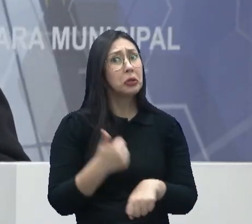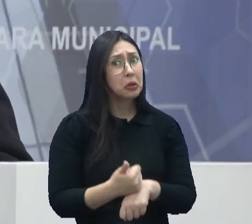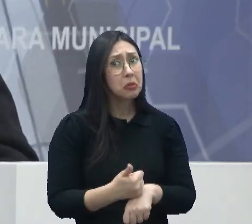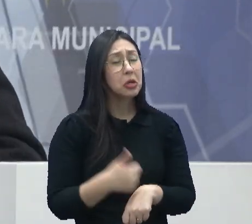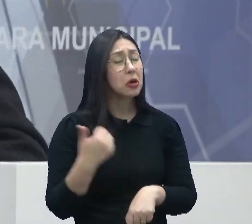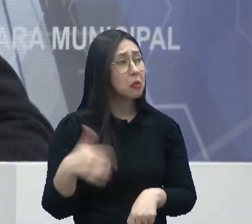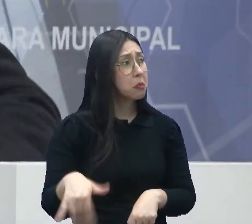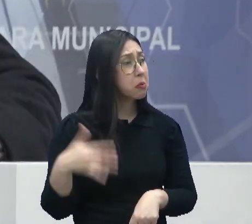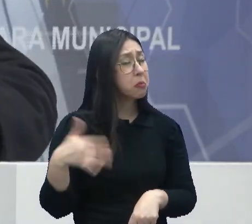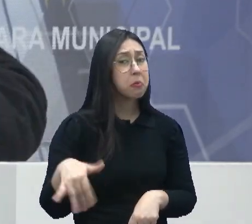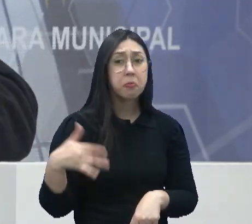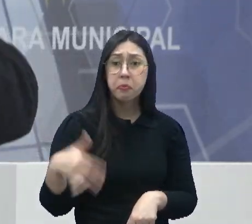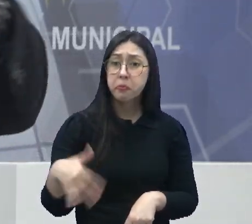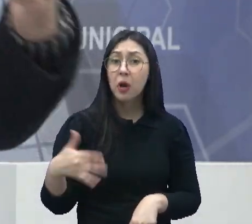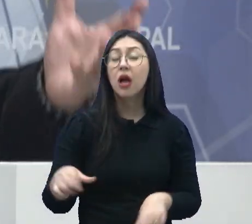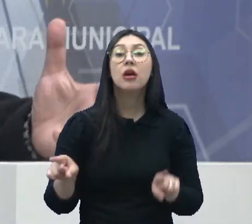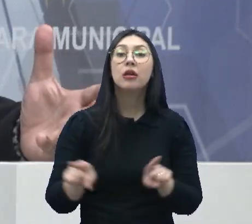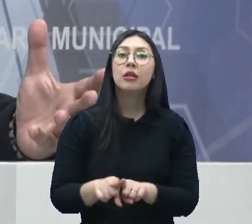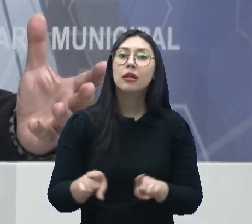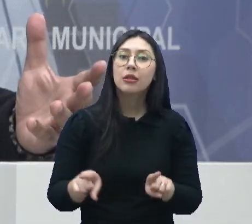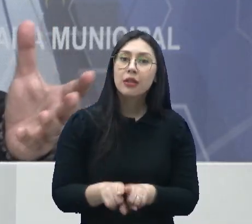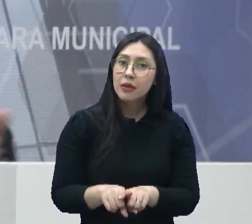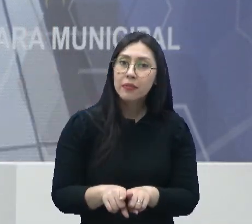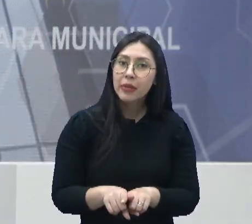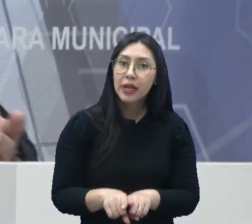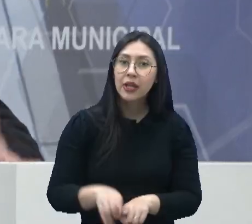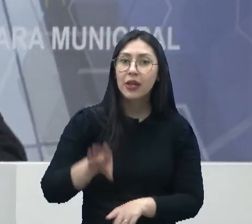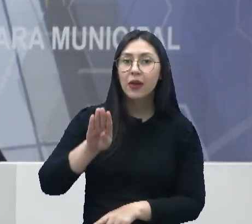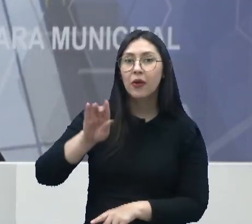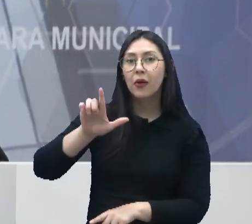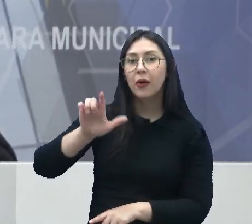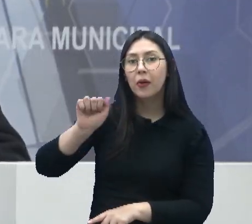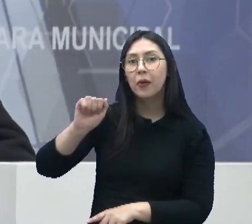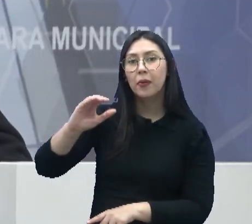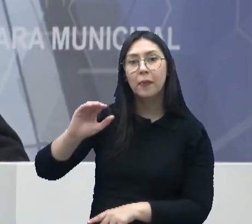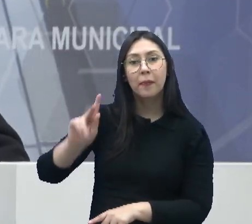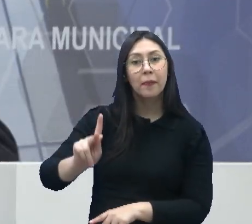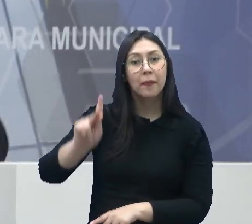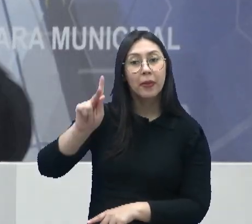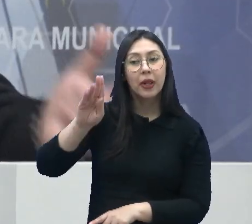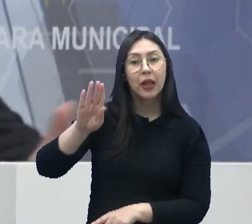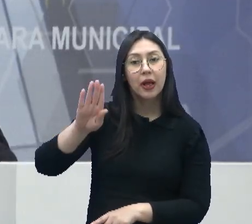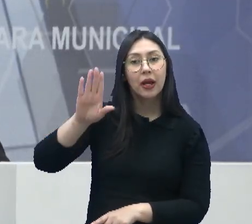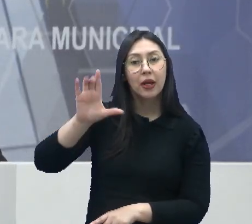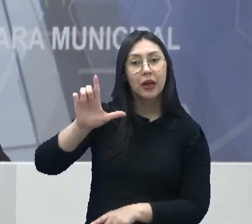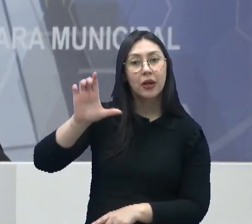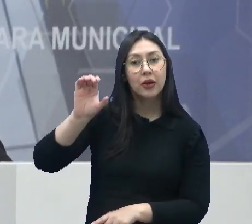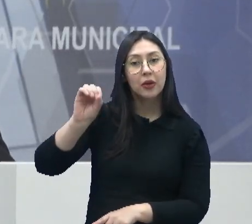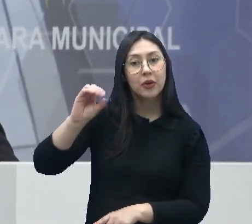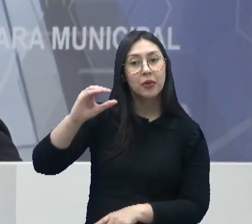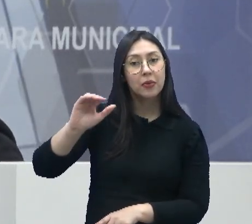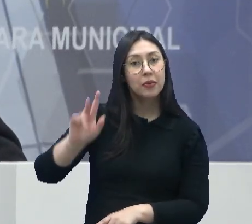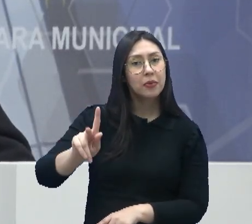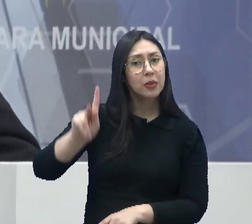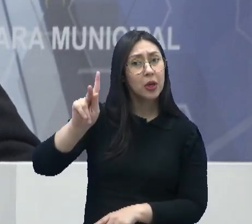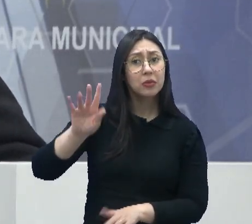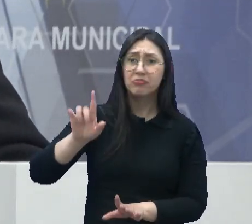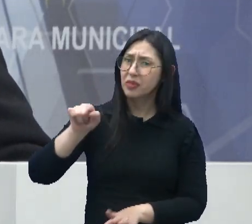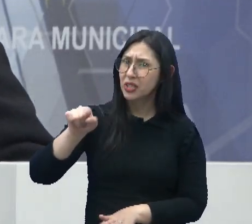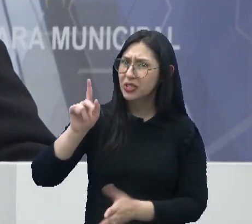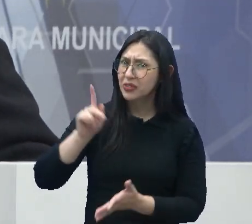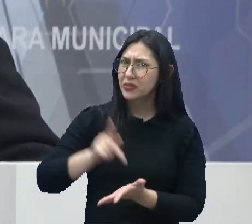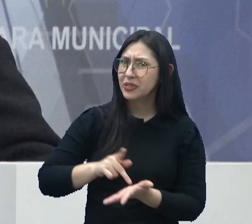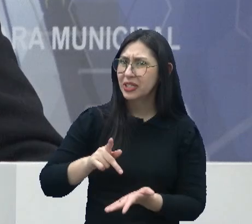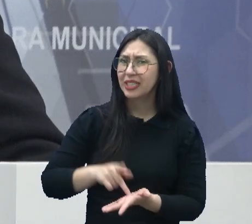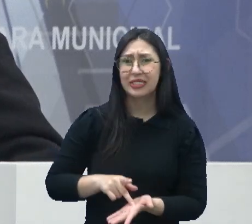dado. Os tais dos black blocs, eu nunca vi também, porque se é verdade, se essa história é verdade, pensa numa turma ruim